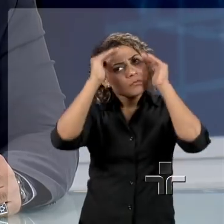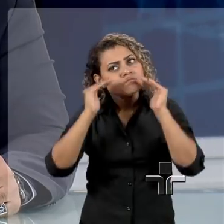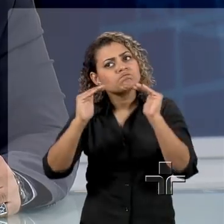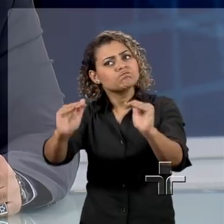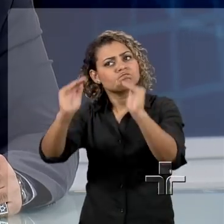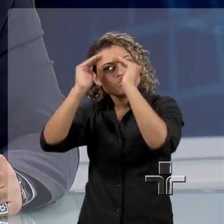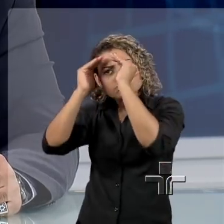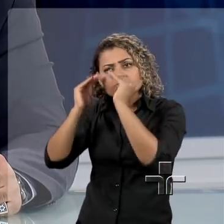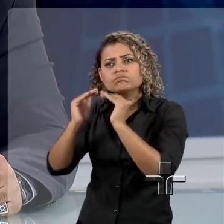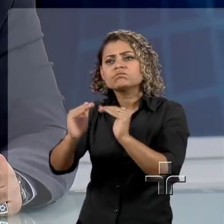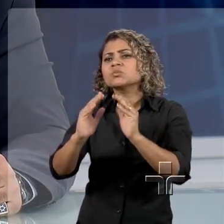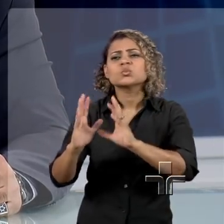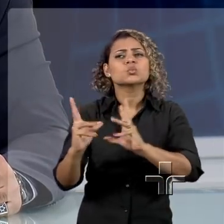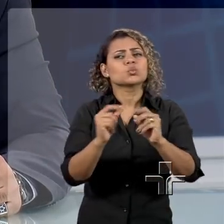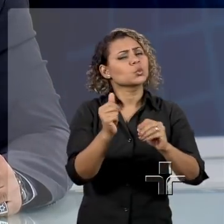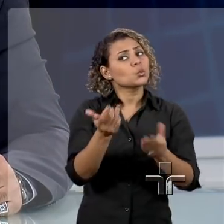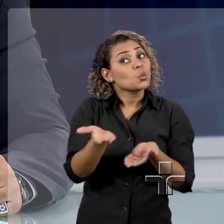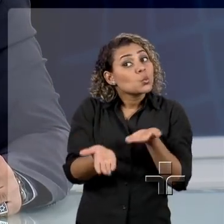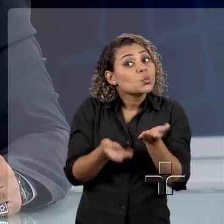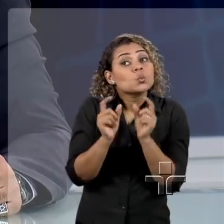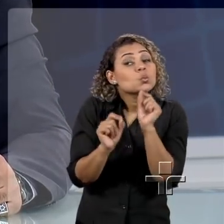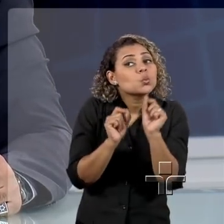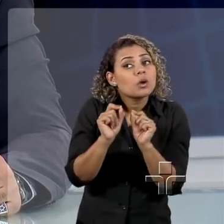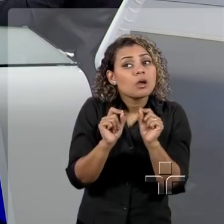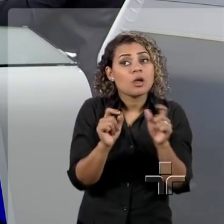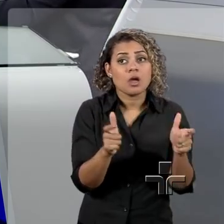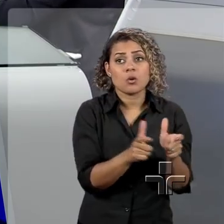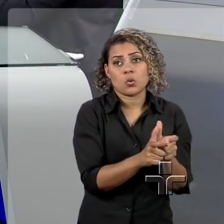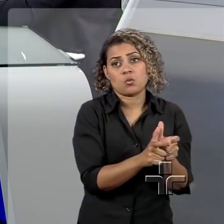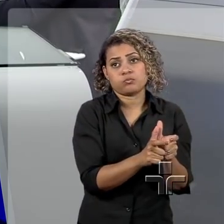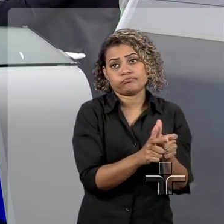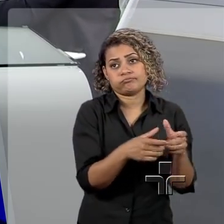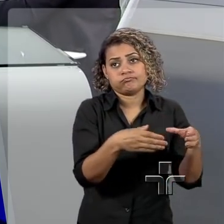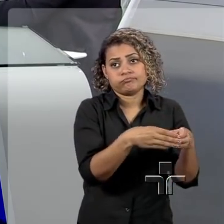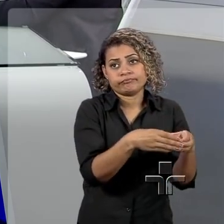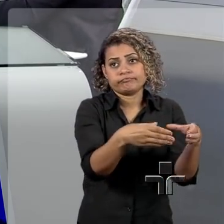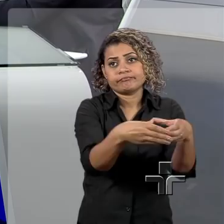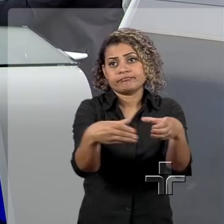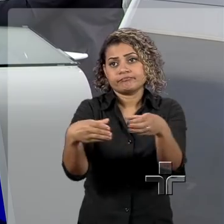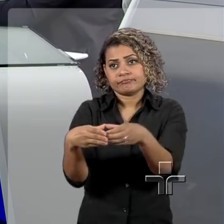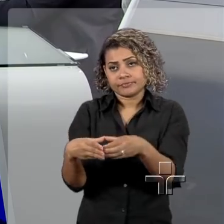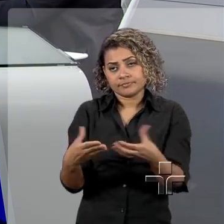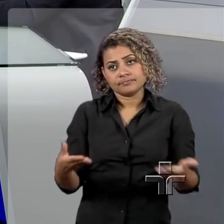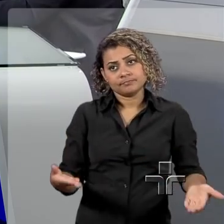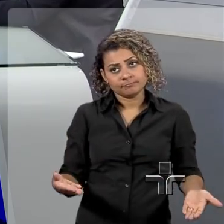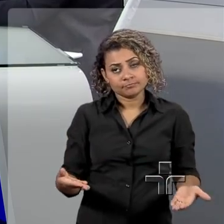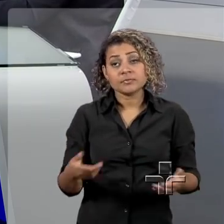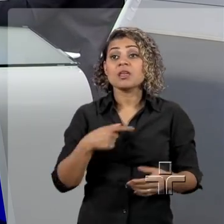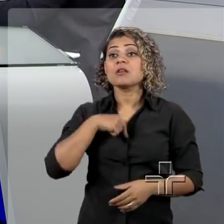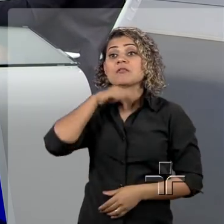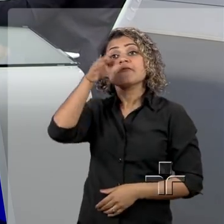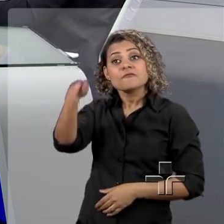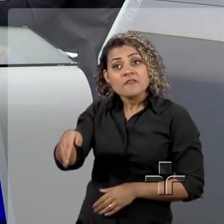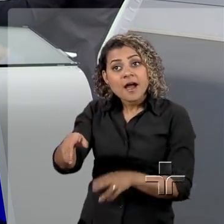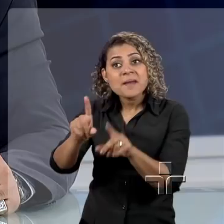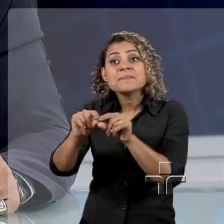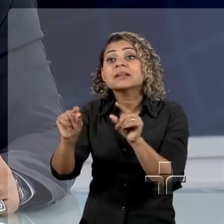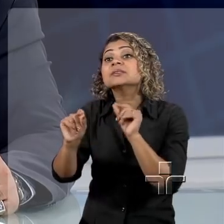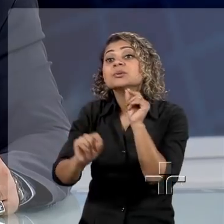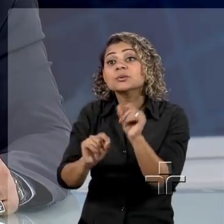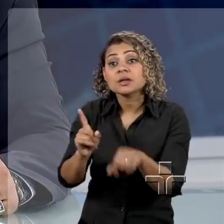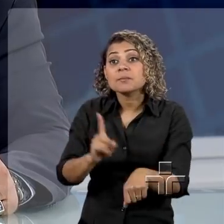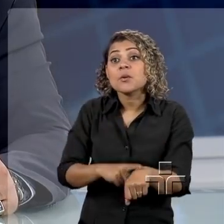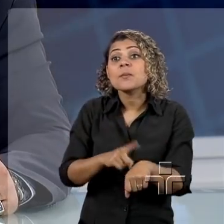maneira muito cuidadosa as minorias. E ele vai para Brasília, falou a reportagem, no momento em que